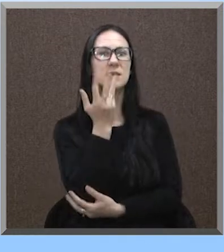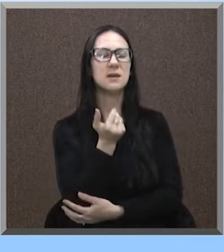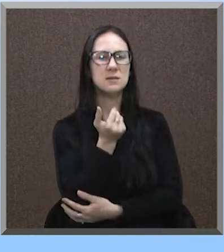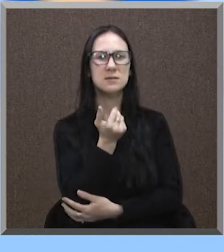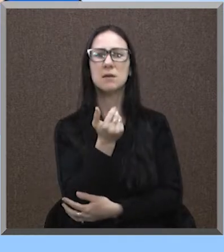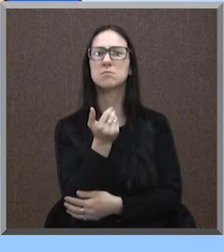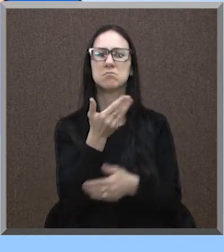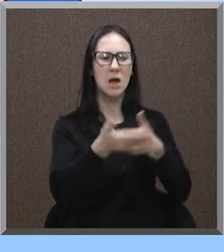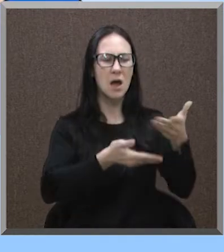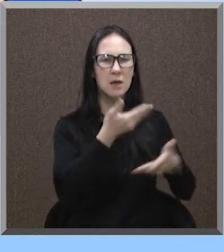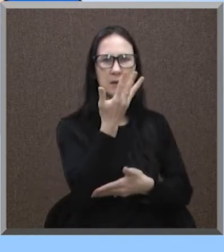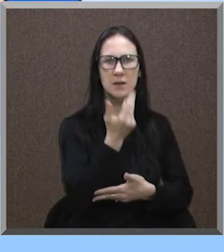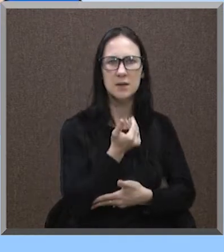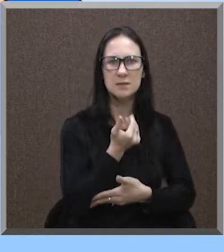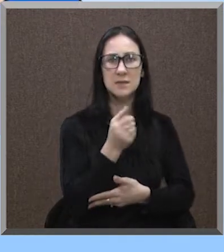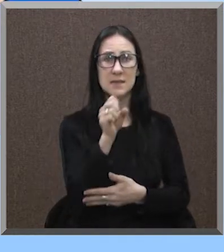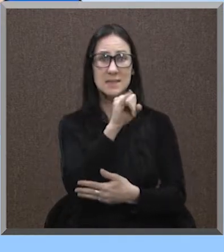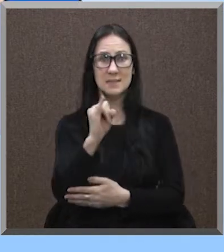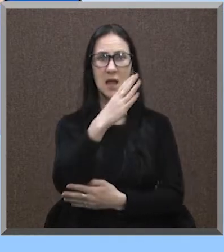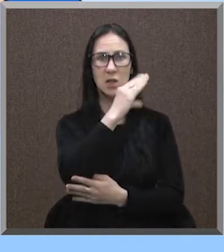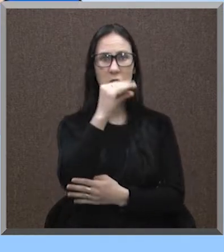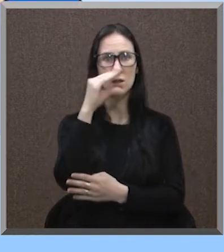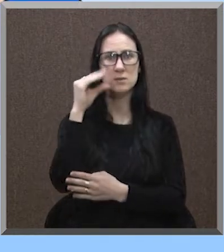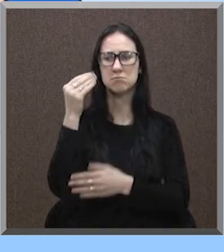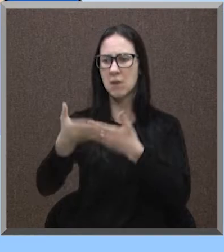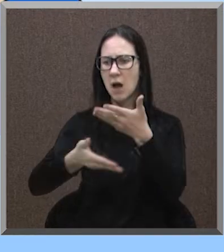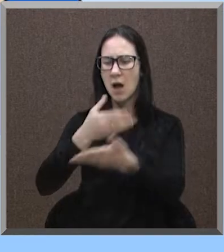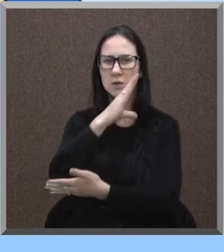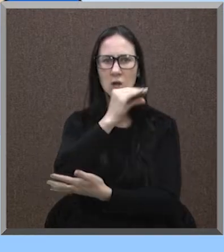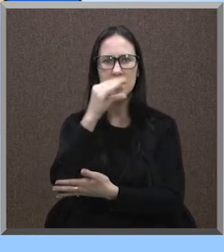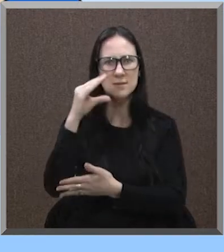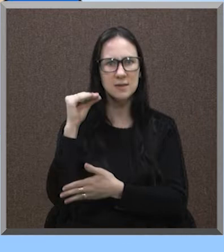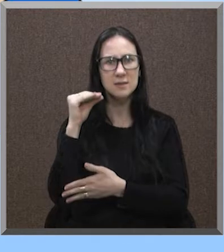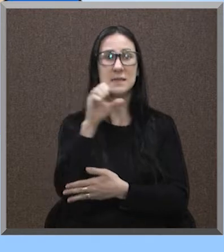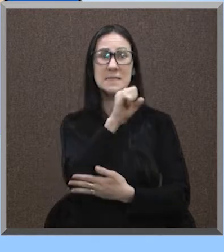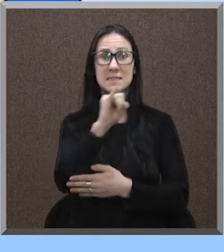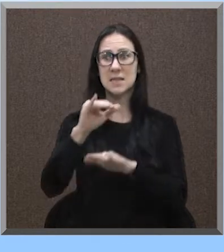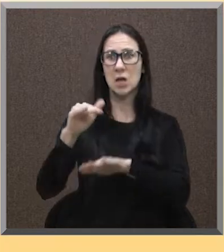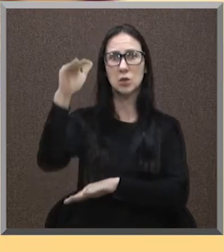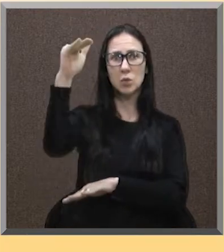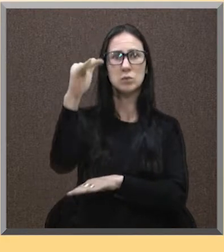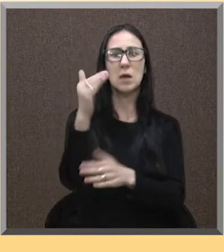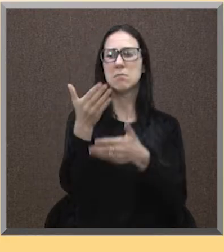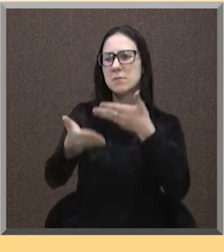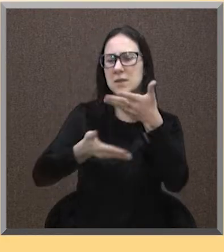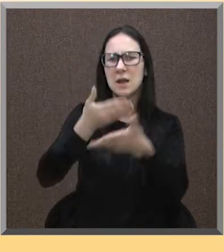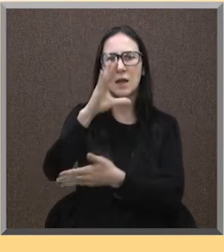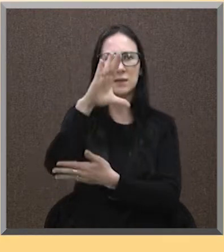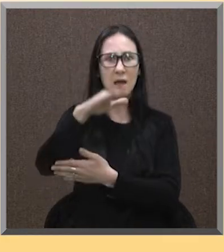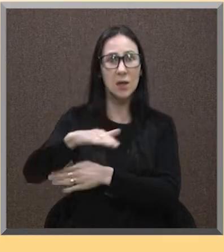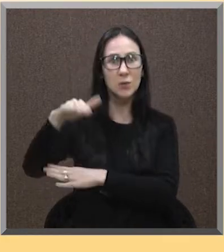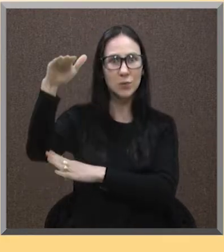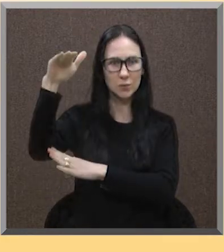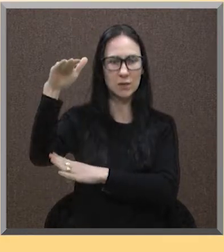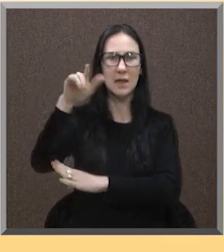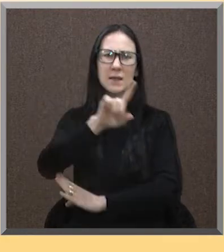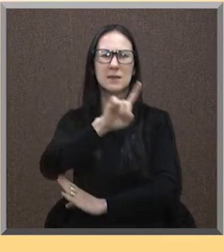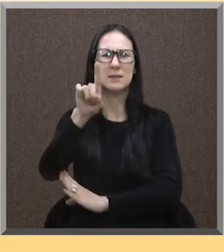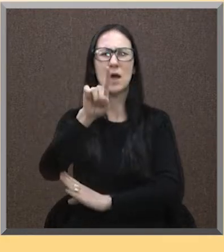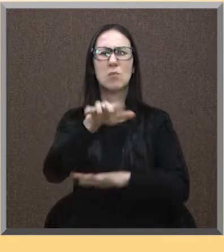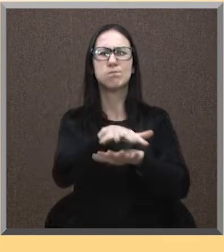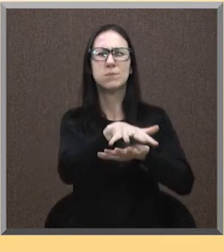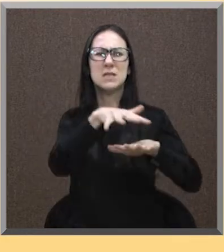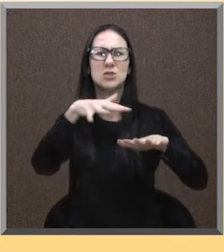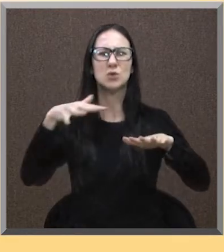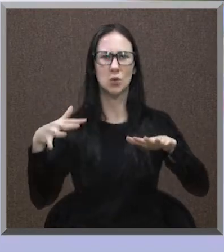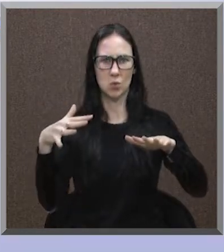como criança. Se for adolescente, trate-a como adolescente. E se for adulta, como adulta. Não exclua nem diminua a participação